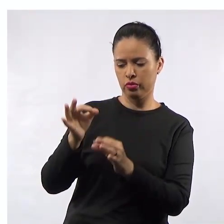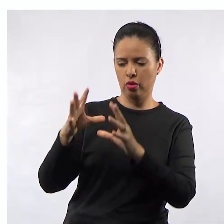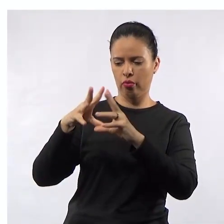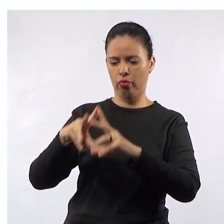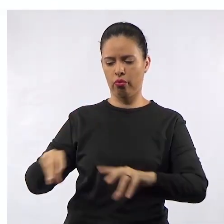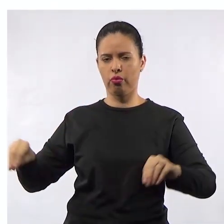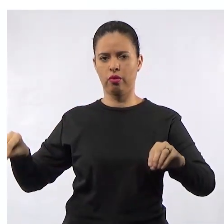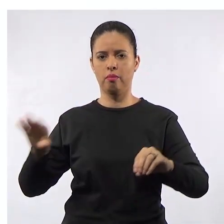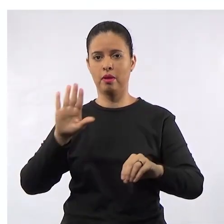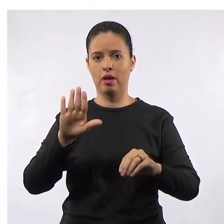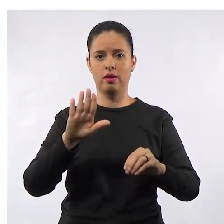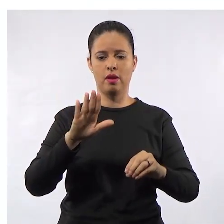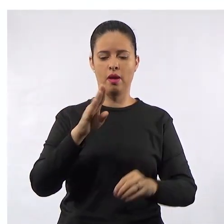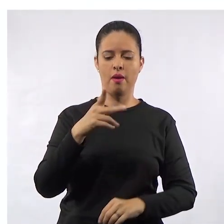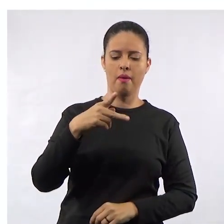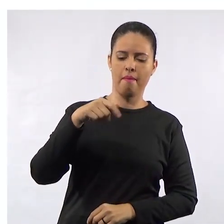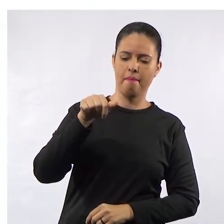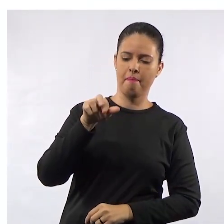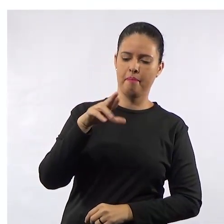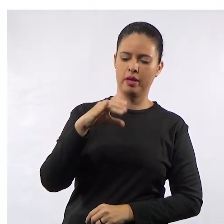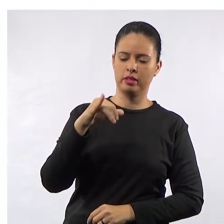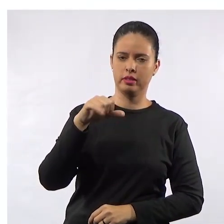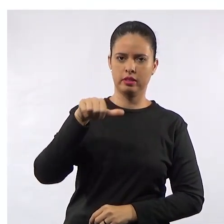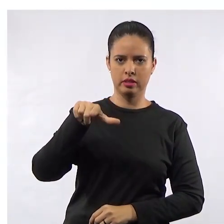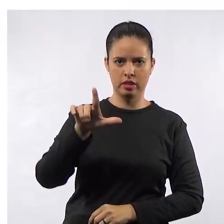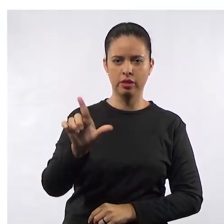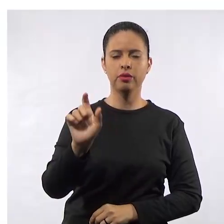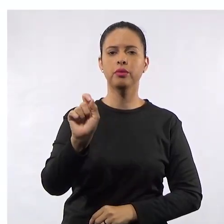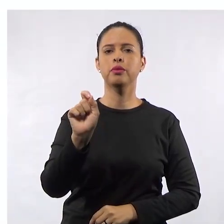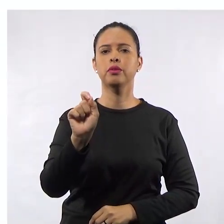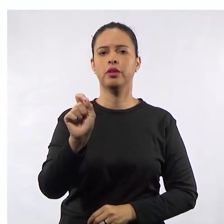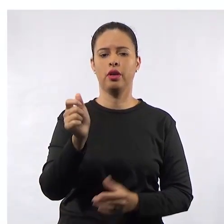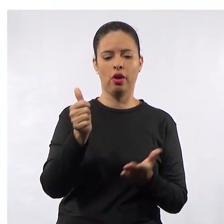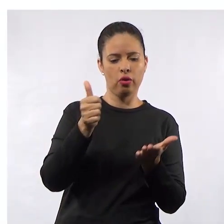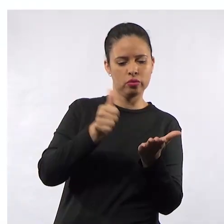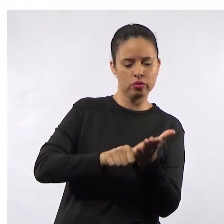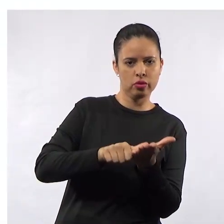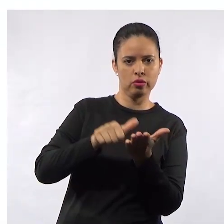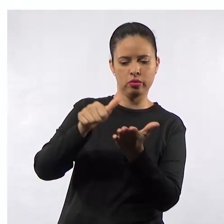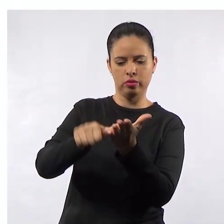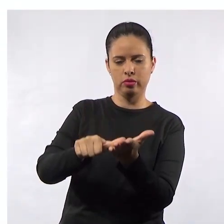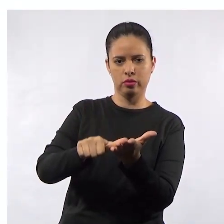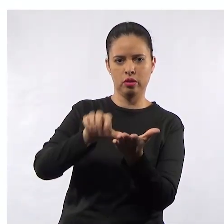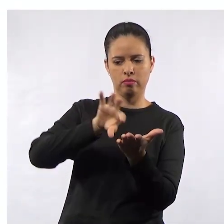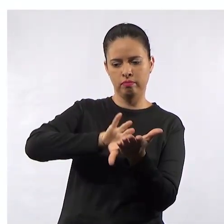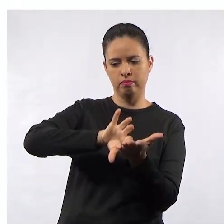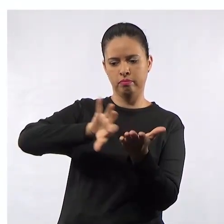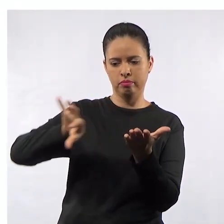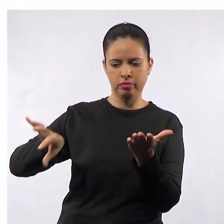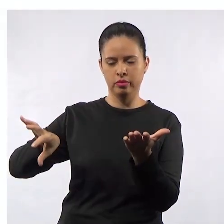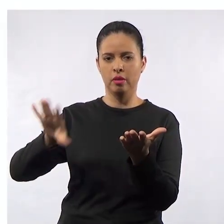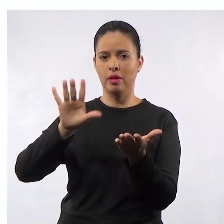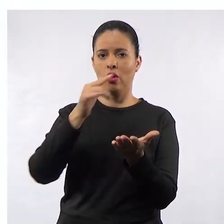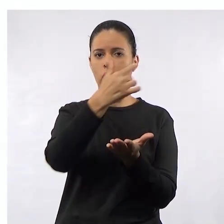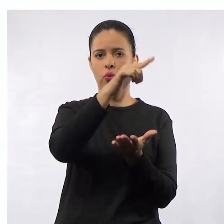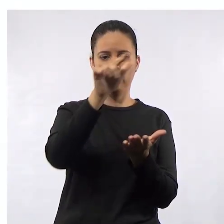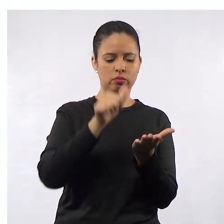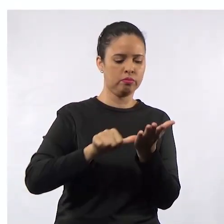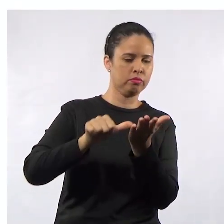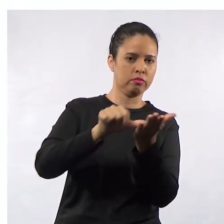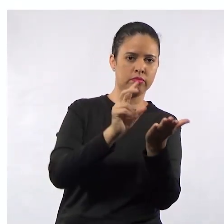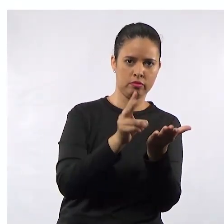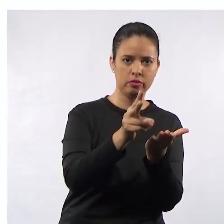parcial por seu turno traduz uma resolução do contrato em relação a um sócio mantendo-se o vínculo contratual entre os demais tá